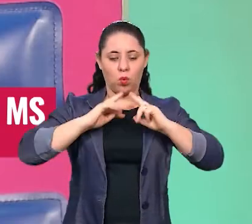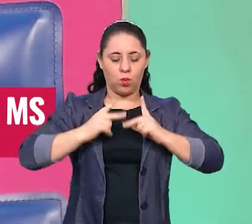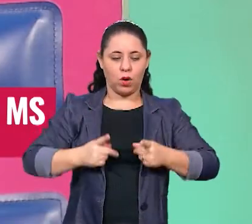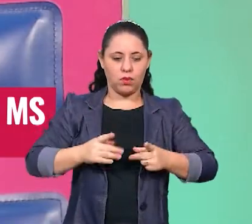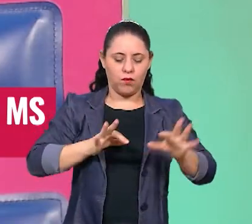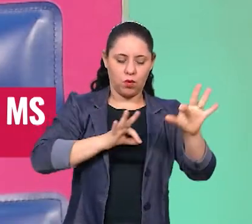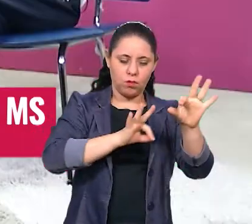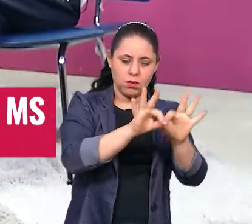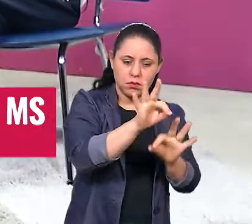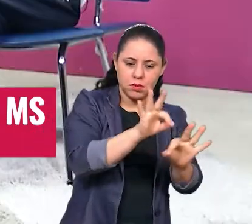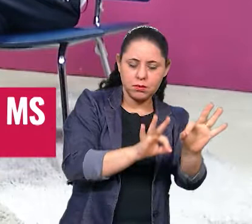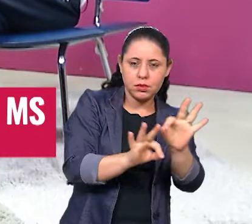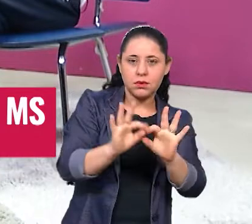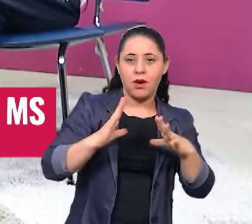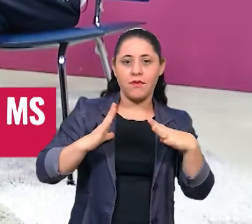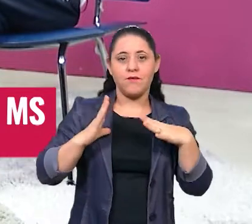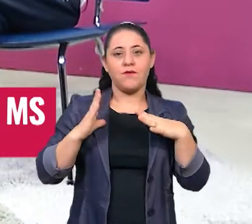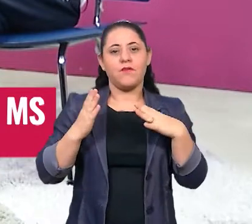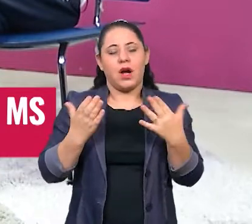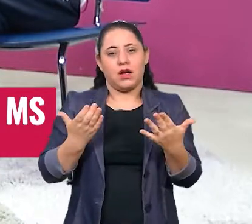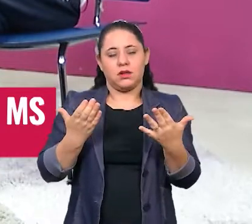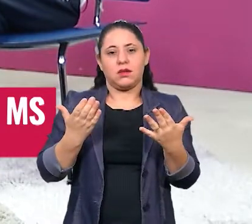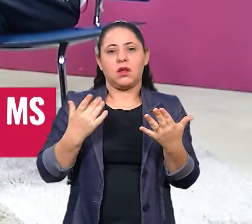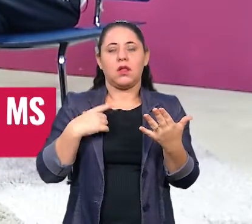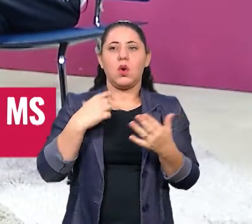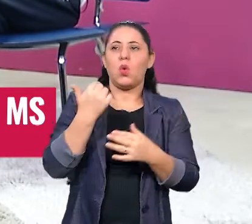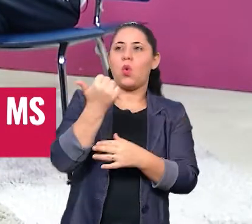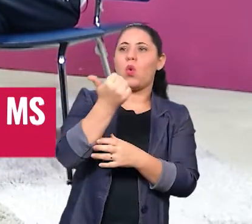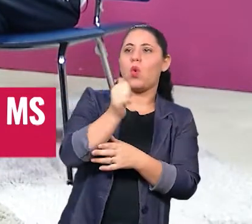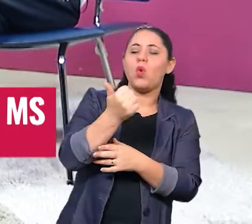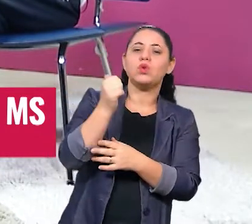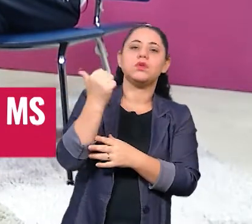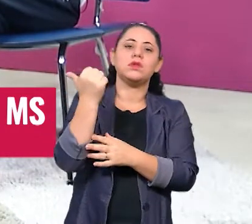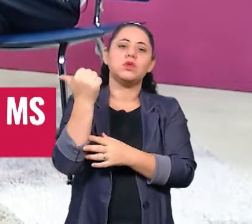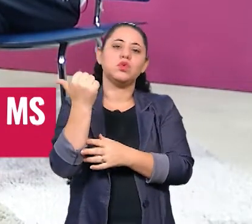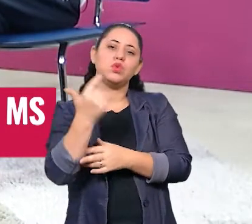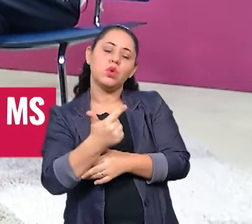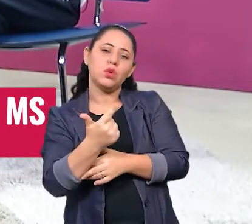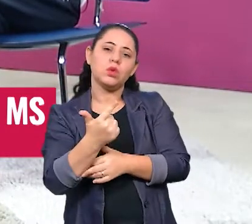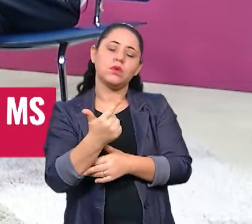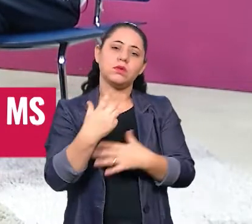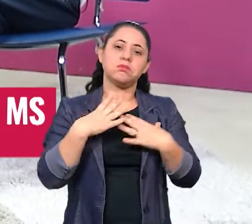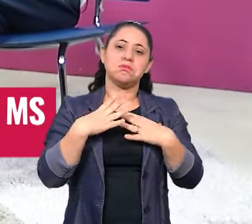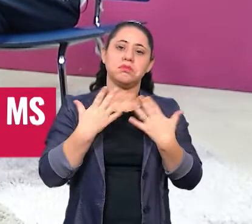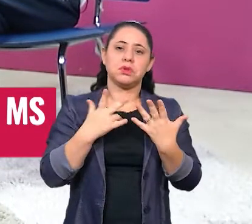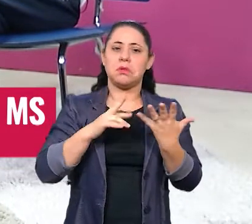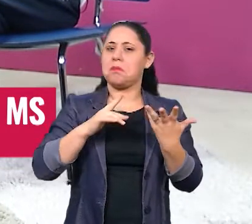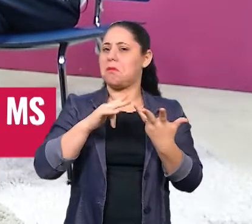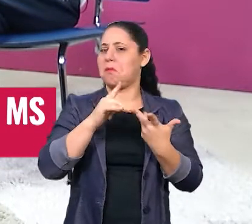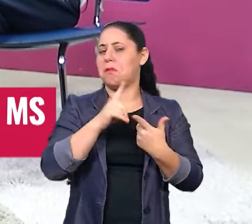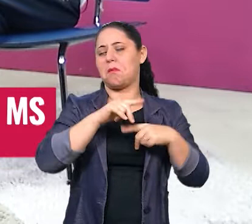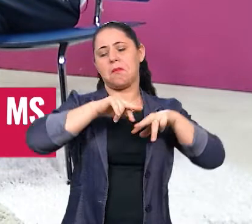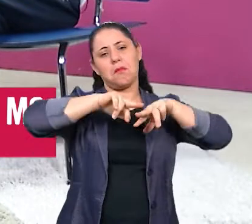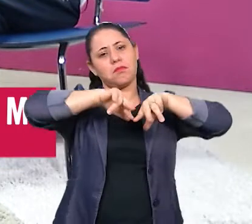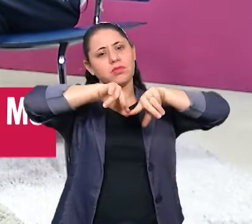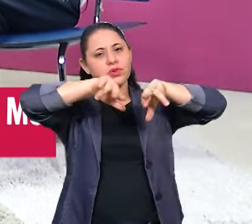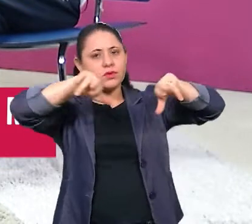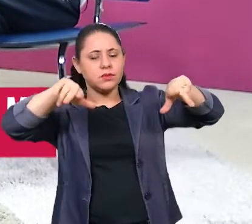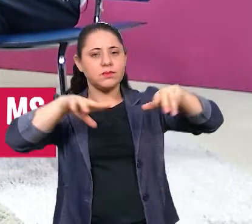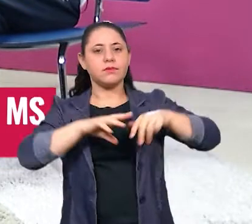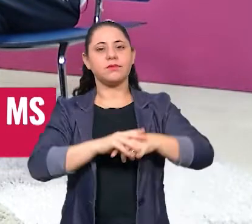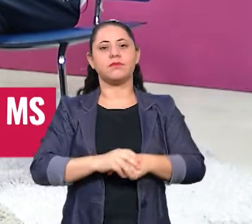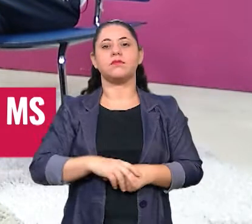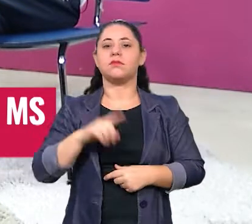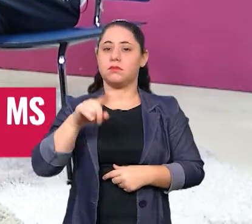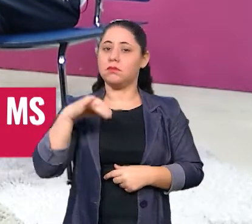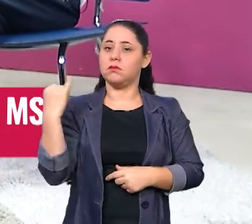cada evento fica aí com 11, 12 atrações, com essa diversidade toda. E é importante ressaltar também